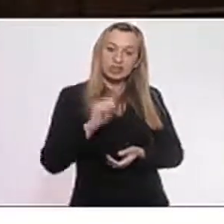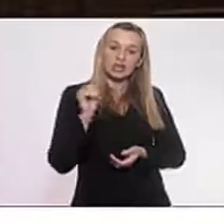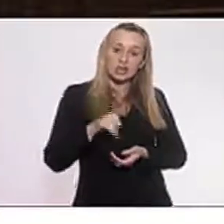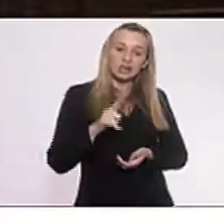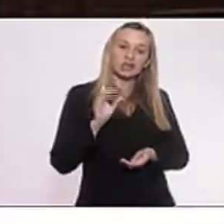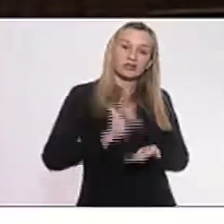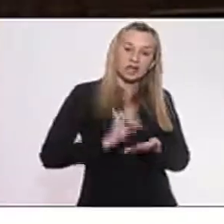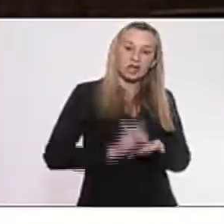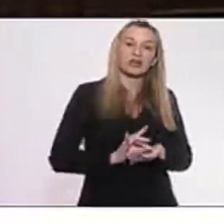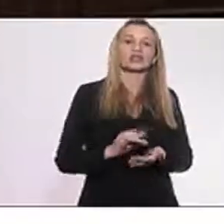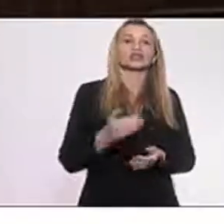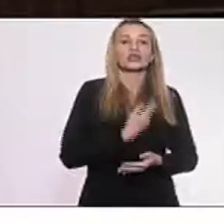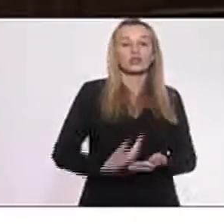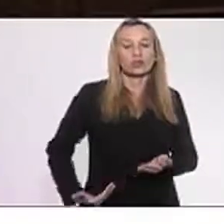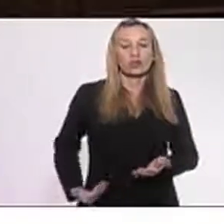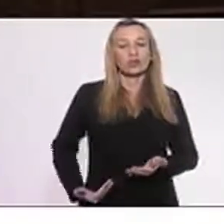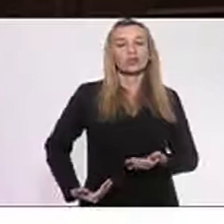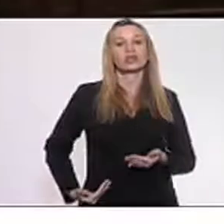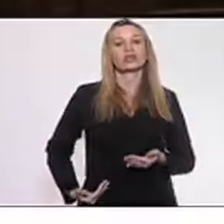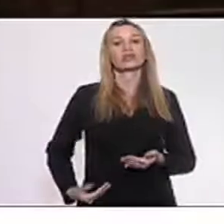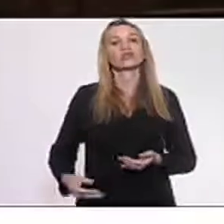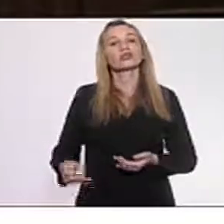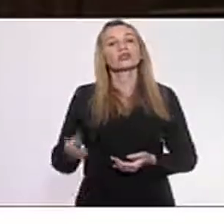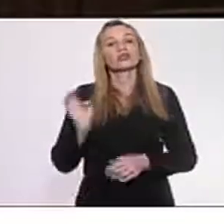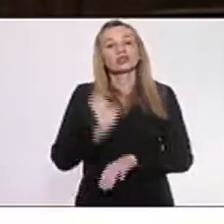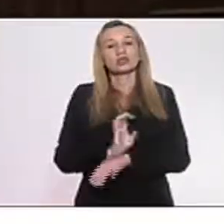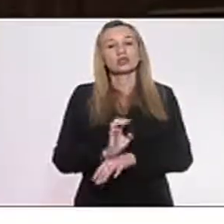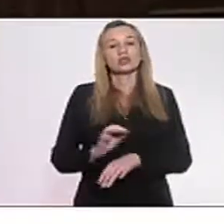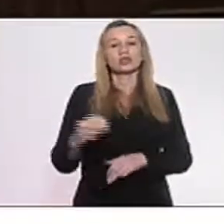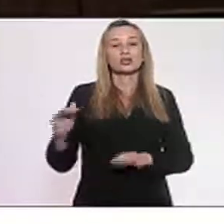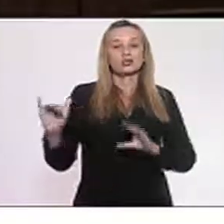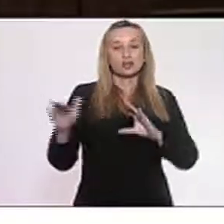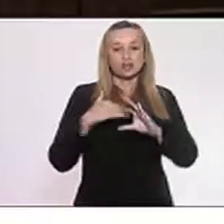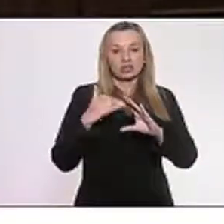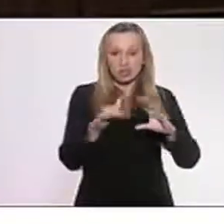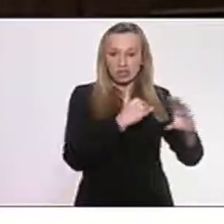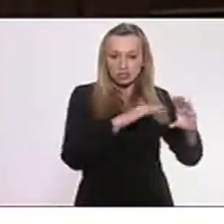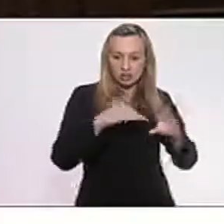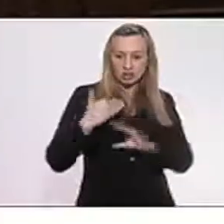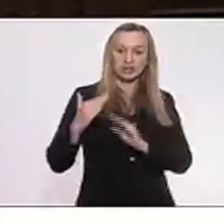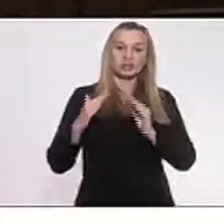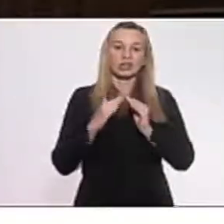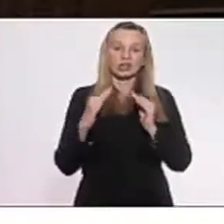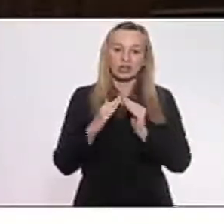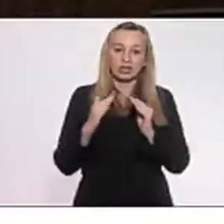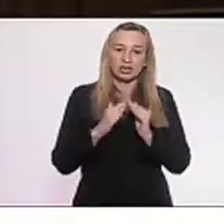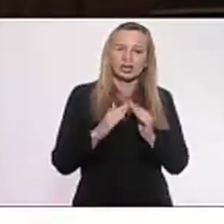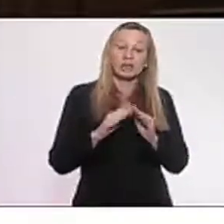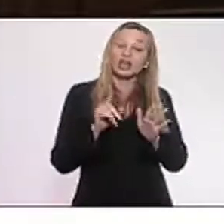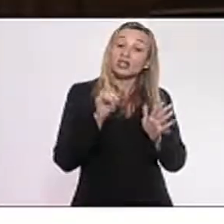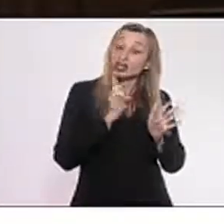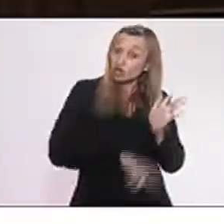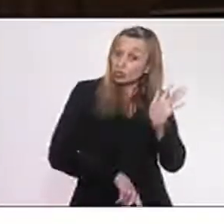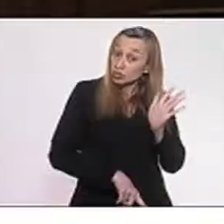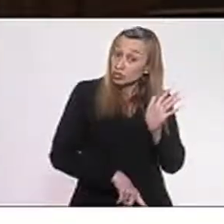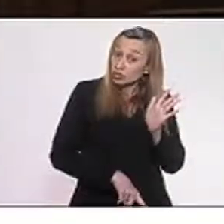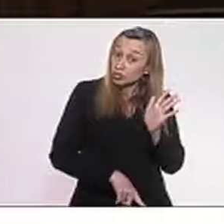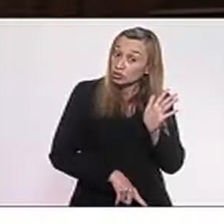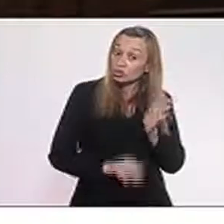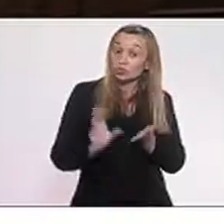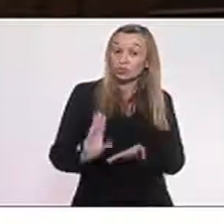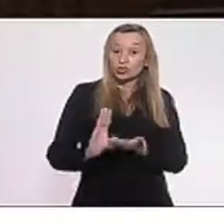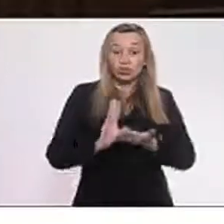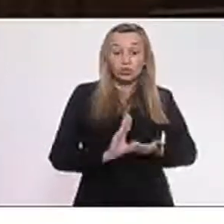Estado pretende mandar mensagem para esta casa, deputada Renata e deputada Mônica, para reduzir os